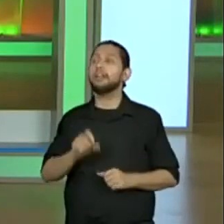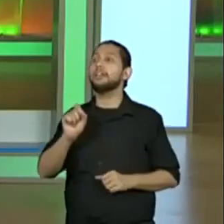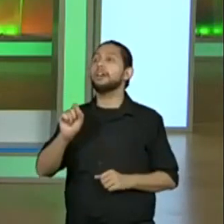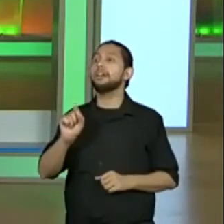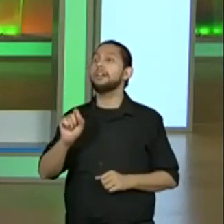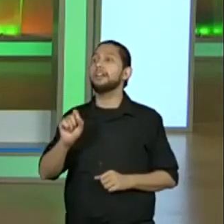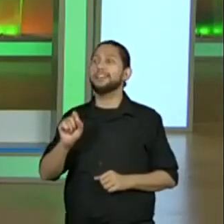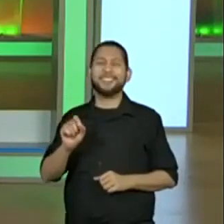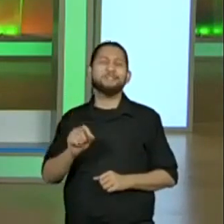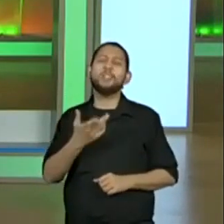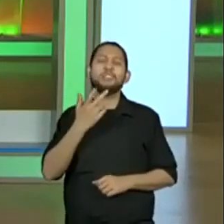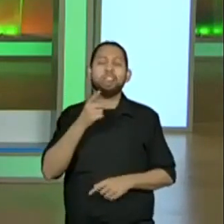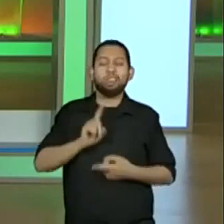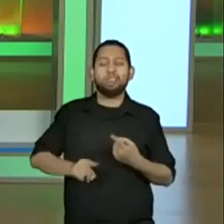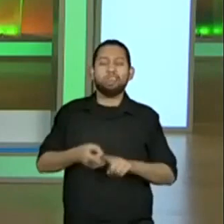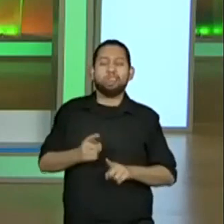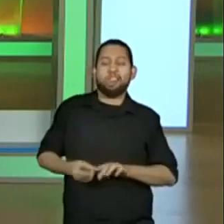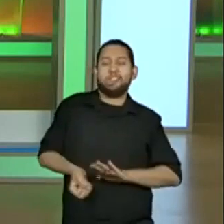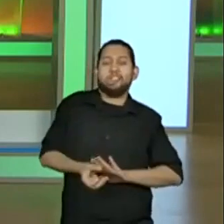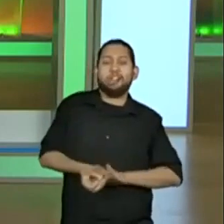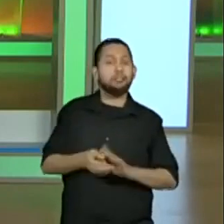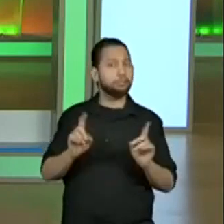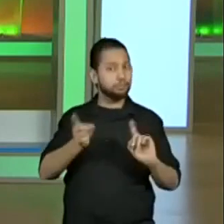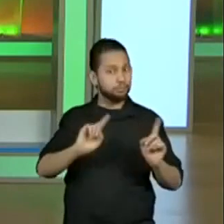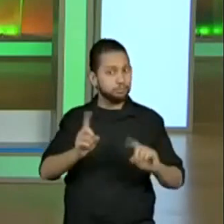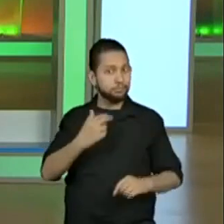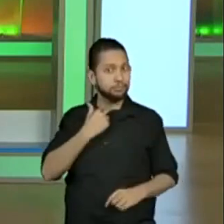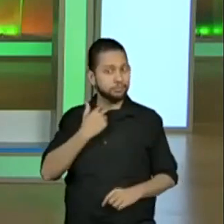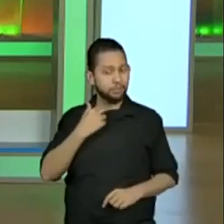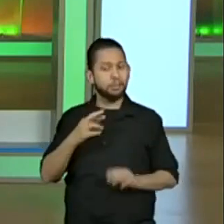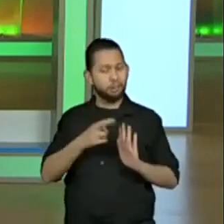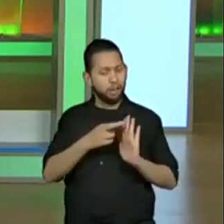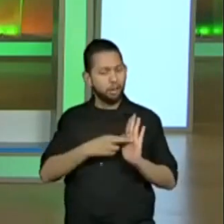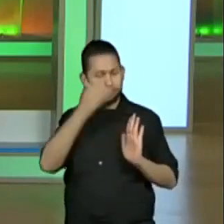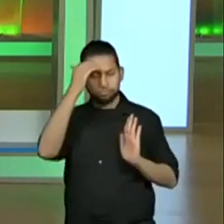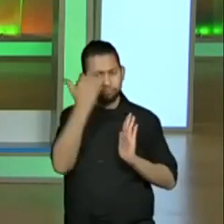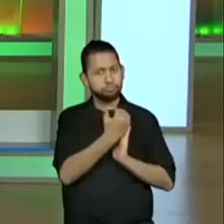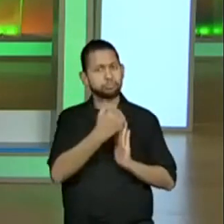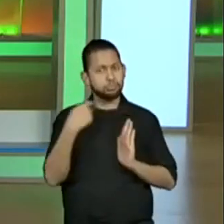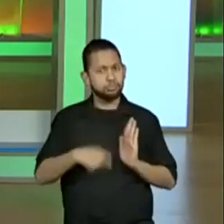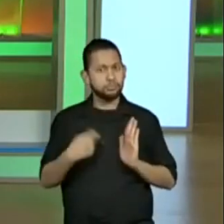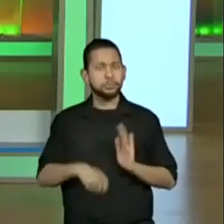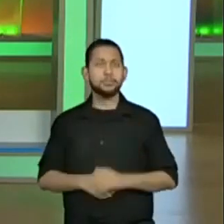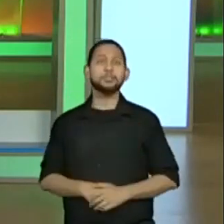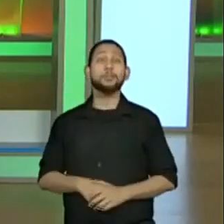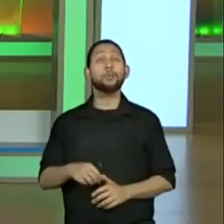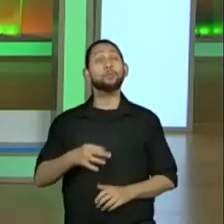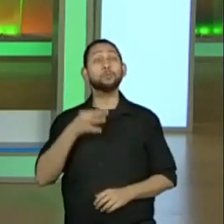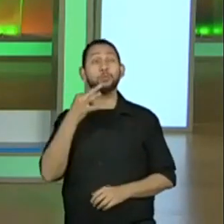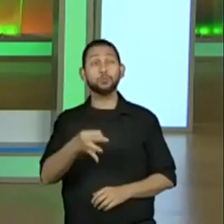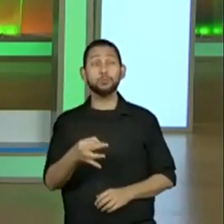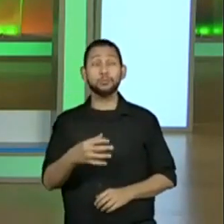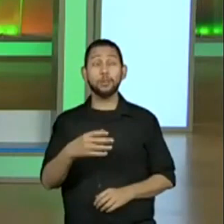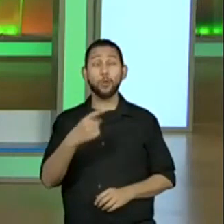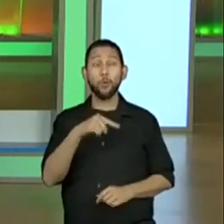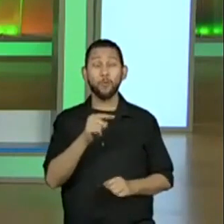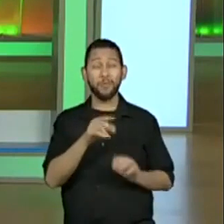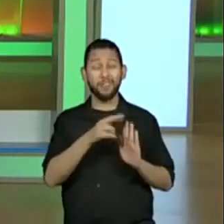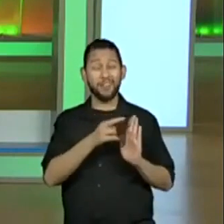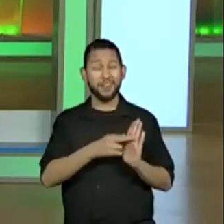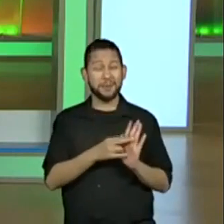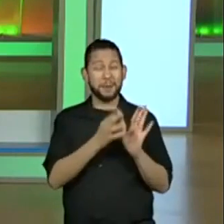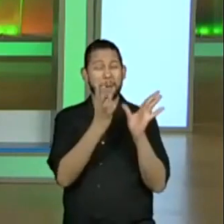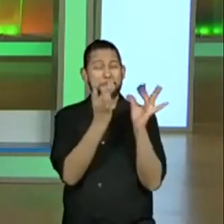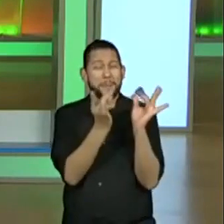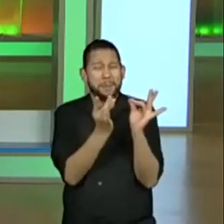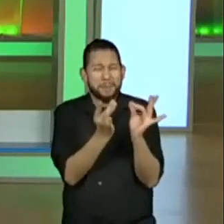a marmelada lá. Não volta, regras são regras. Olha da aí. Próxima vez, eu vou especificar nas regras Regiane